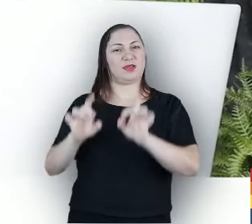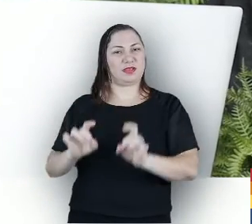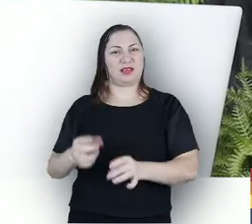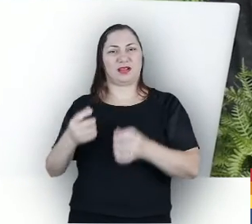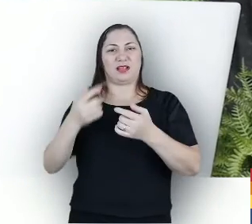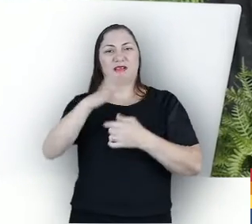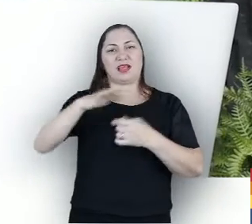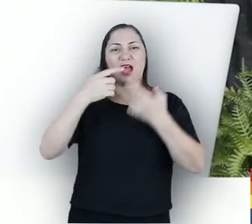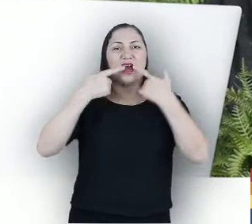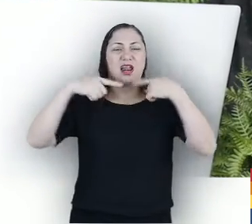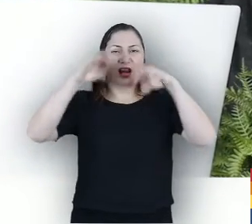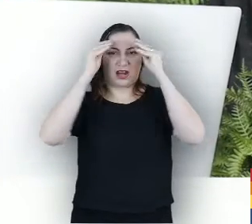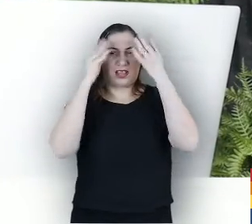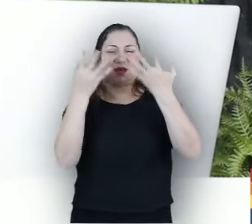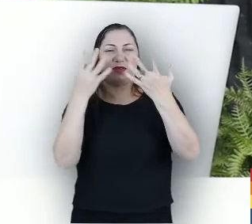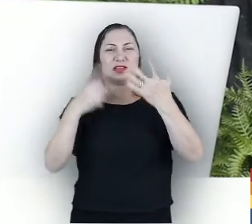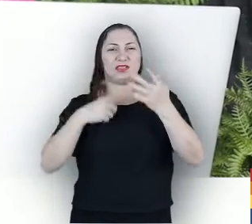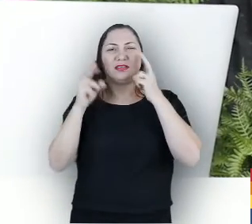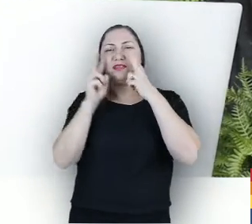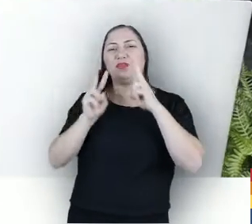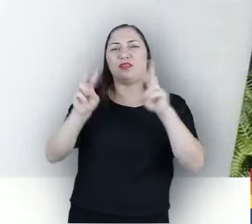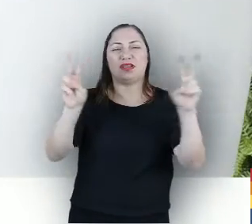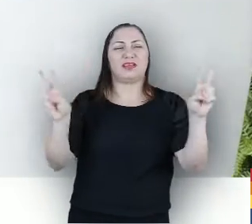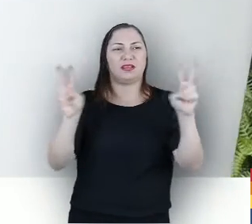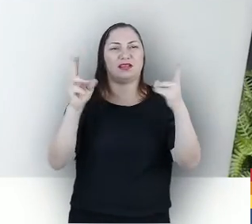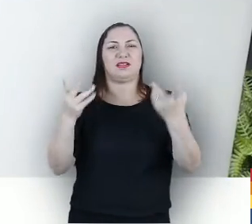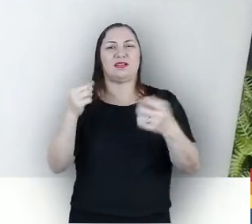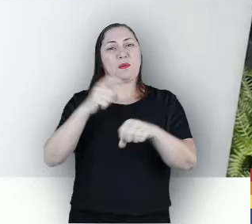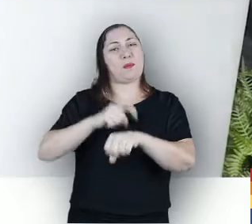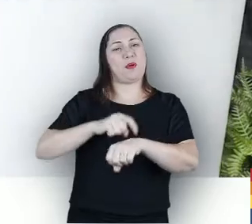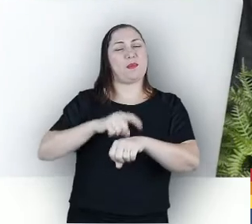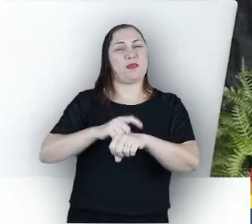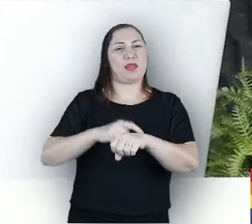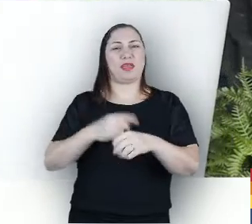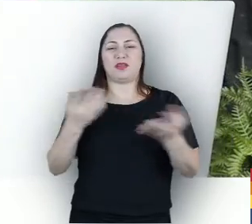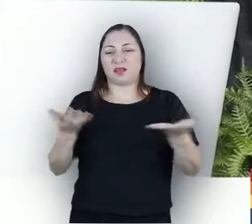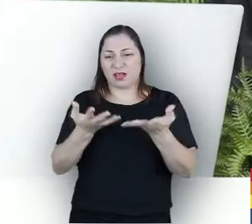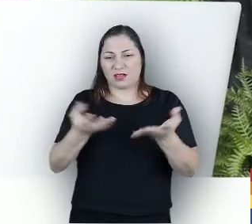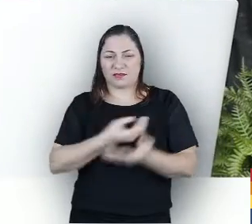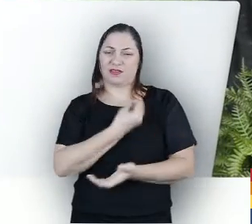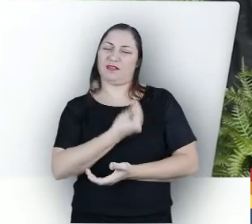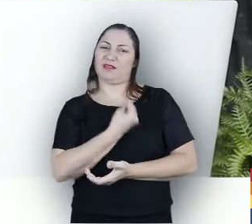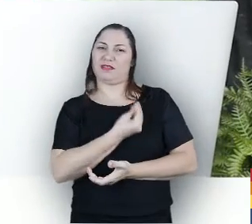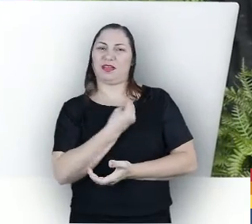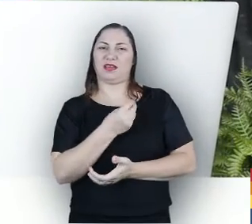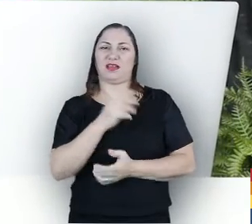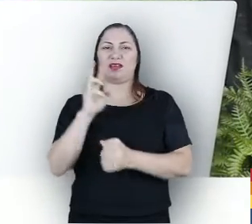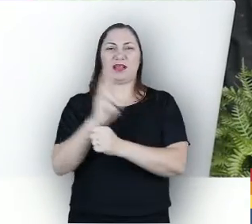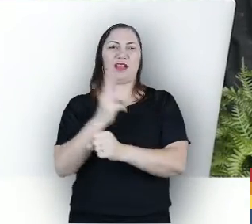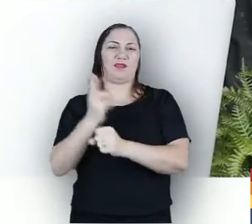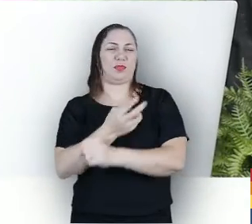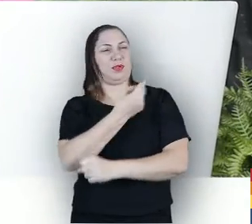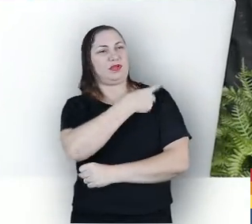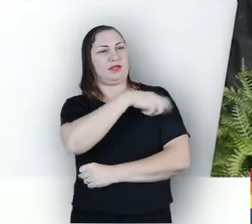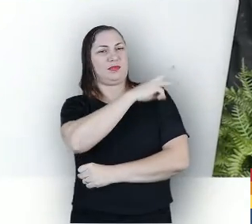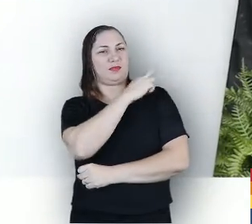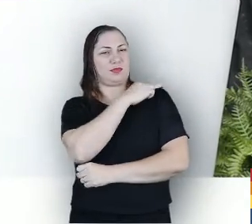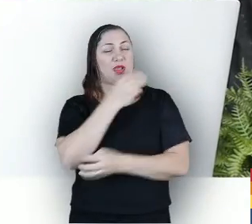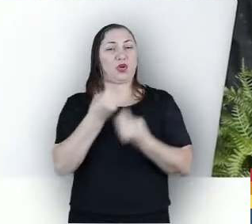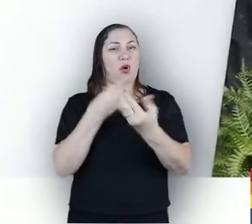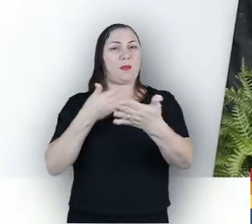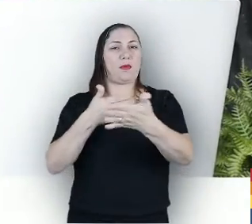muito boas. A participação de vocês também. Então, foi um momento muito importante da gente saber um pouco, né, como os